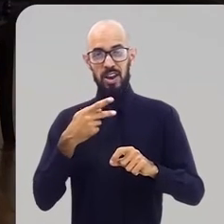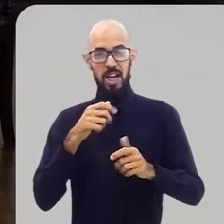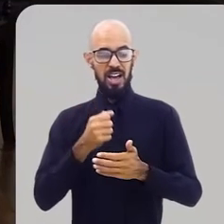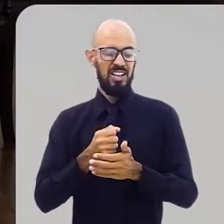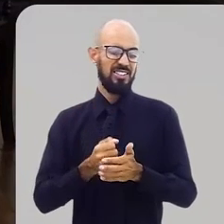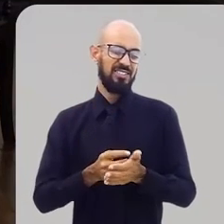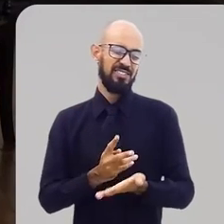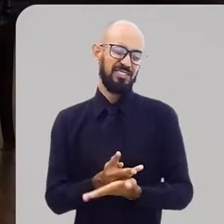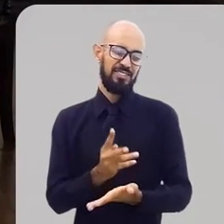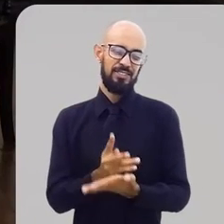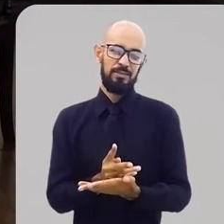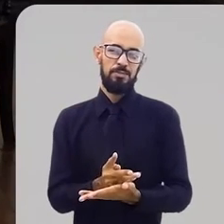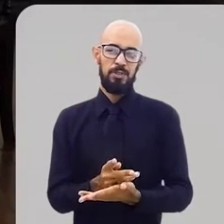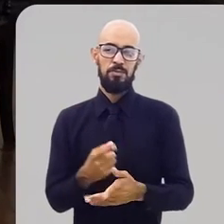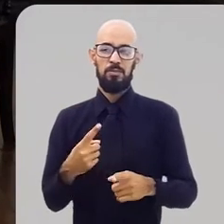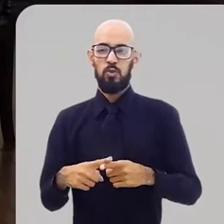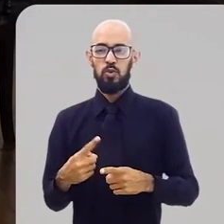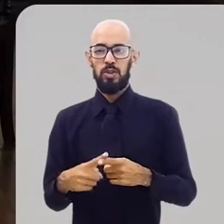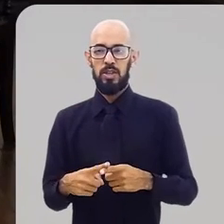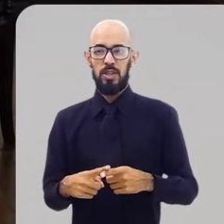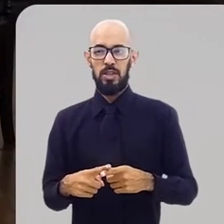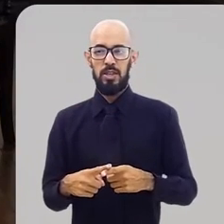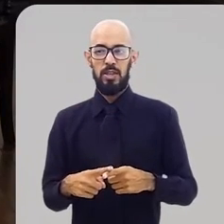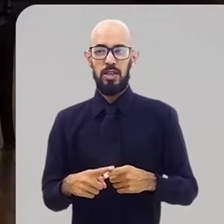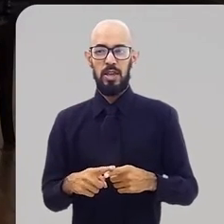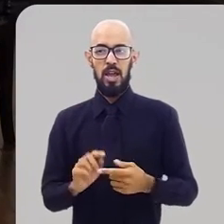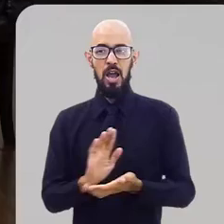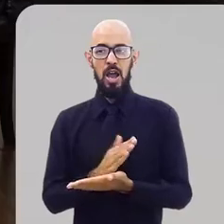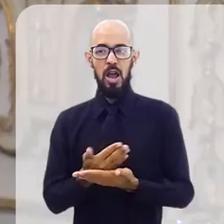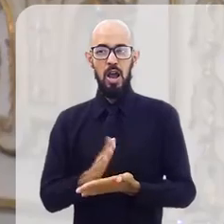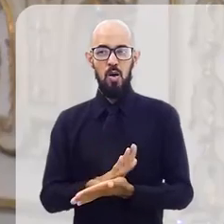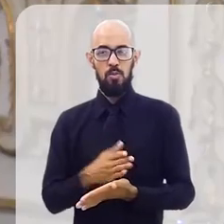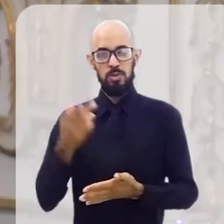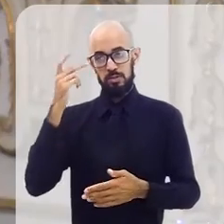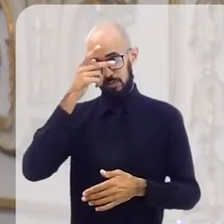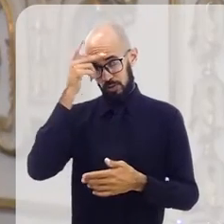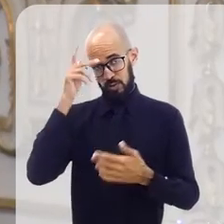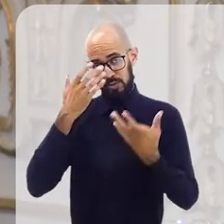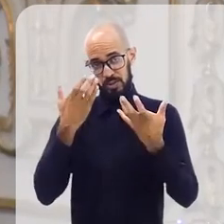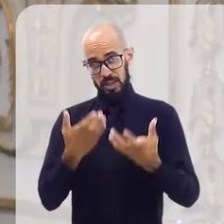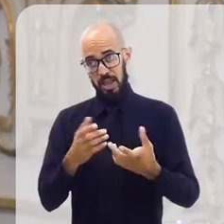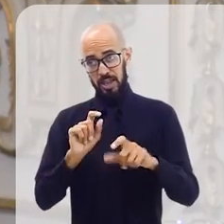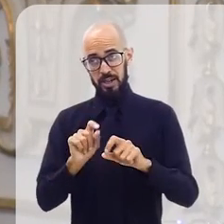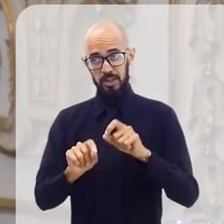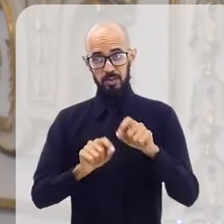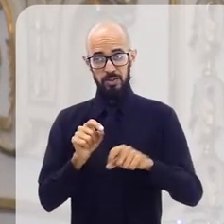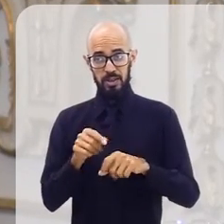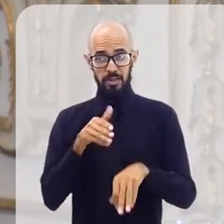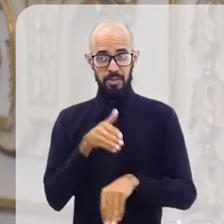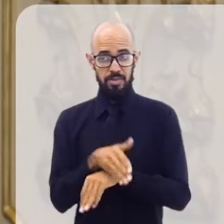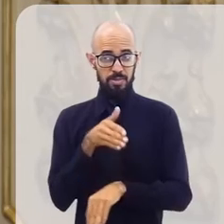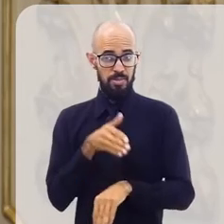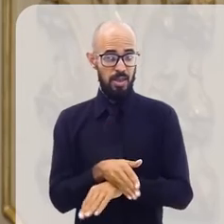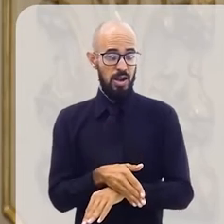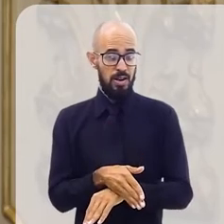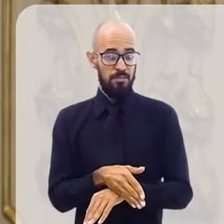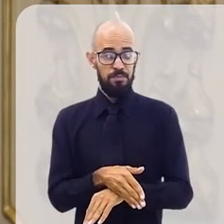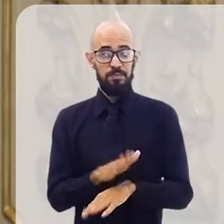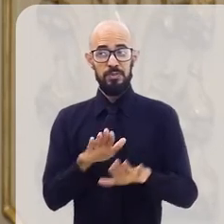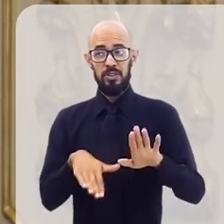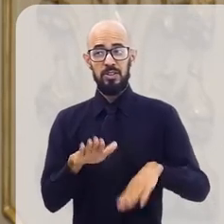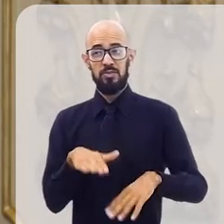de falar várias vezes porque muitas pessoas que querem entrar e